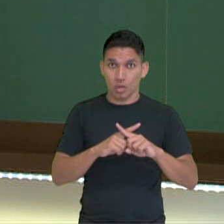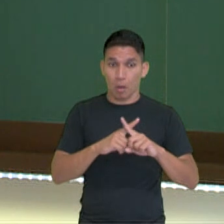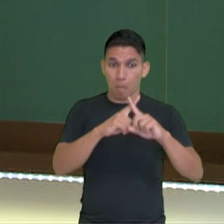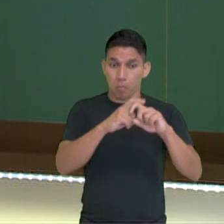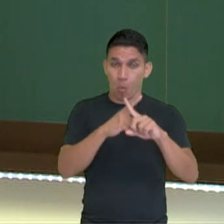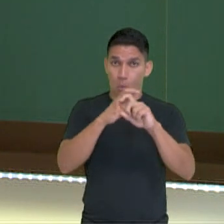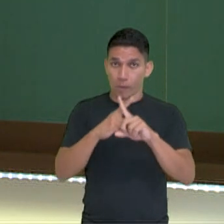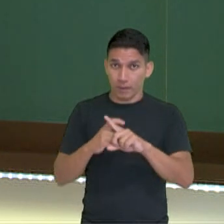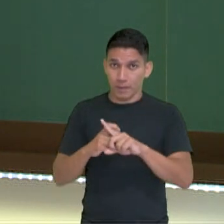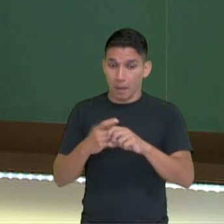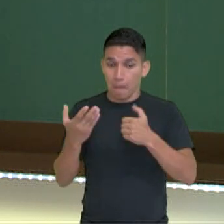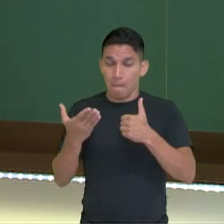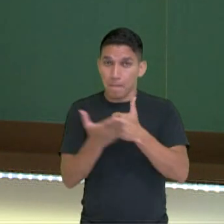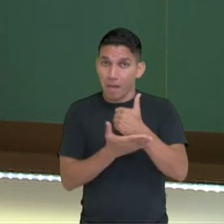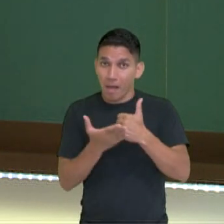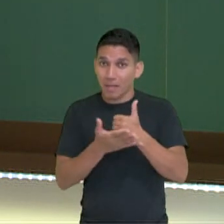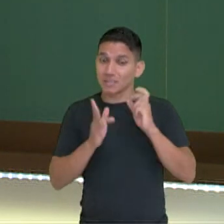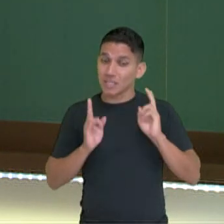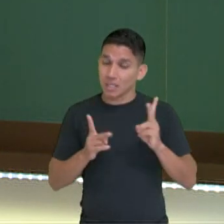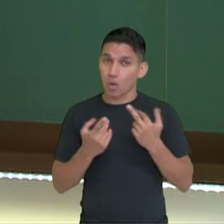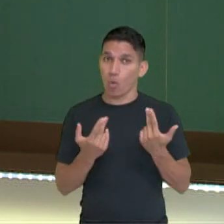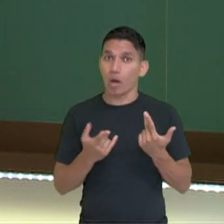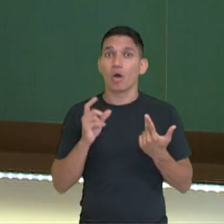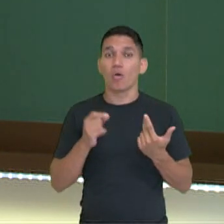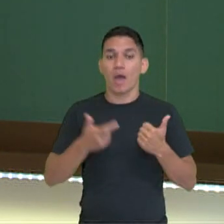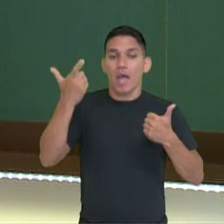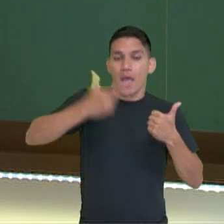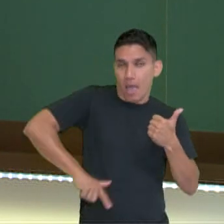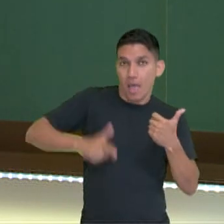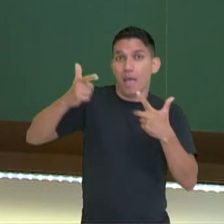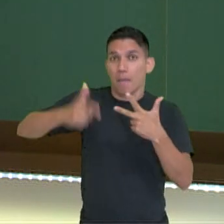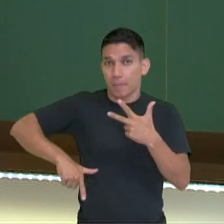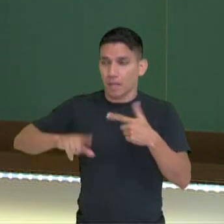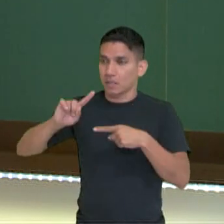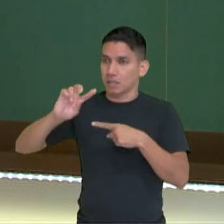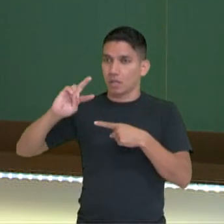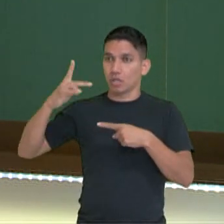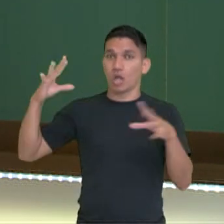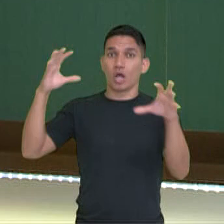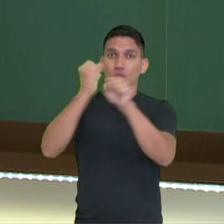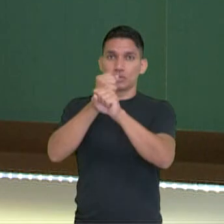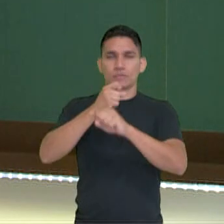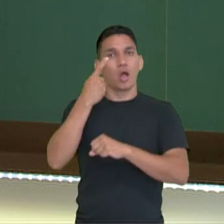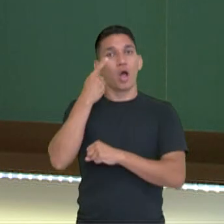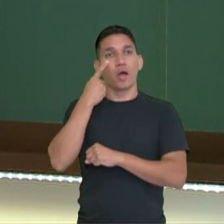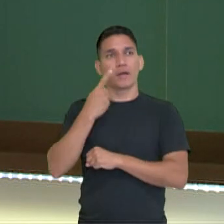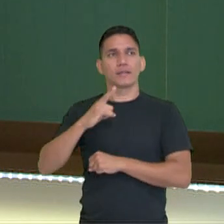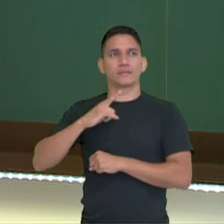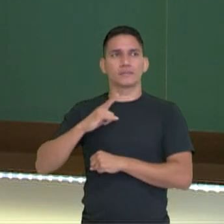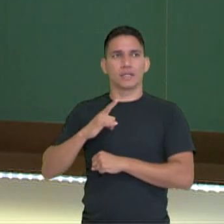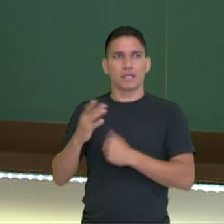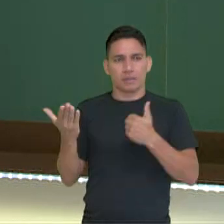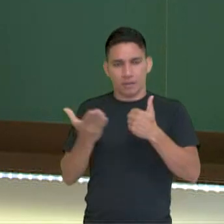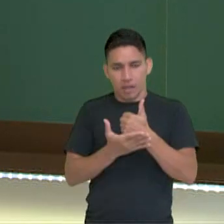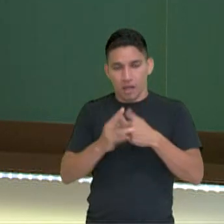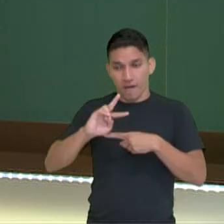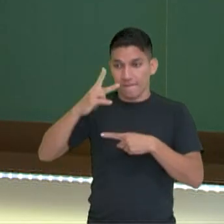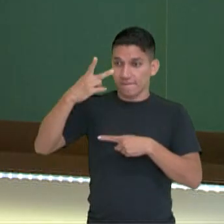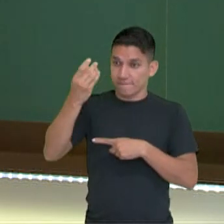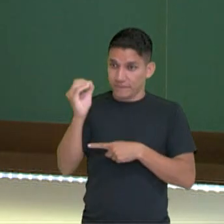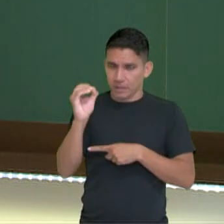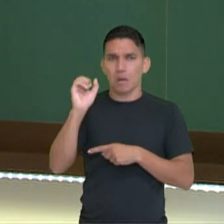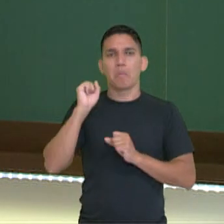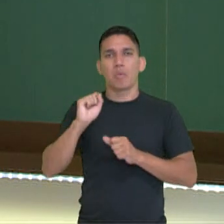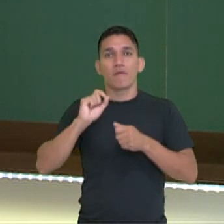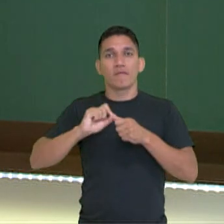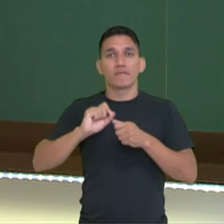os expoentes, é o que a gente pode fazer aqui, ó. Então, esta base elevada a 20, eu posso fazer essa base elevada a